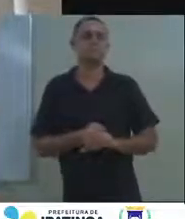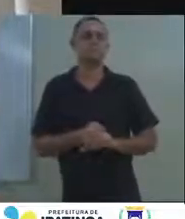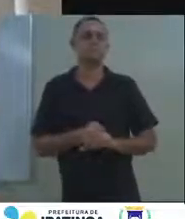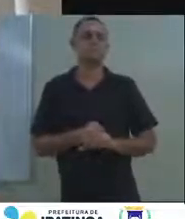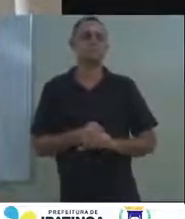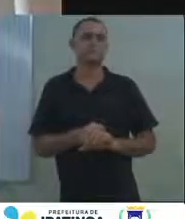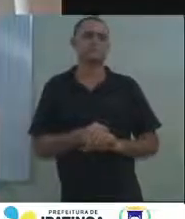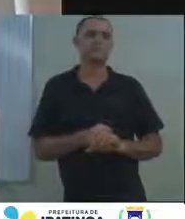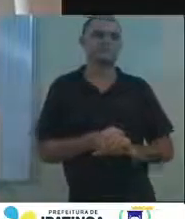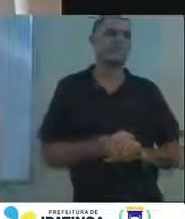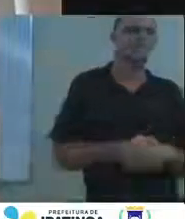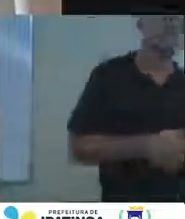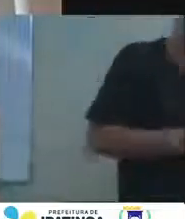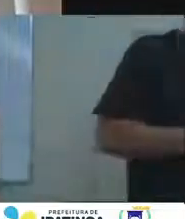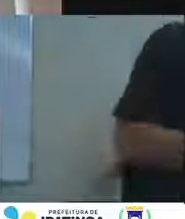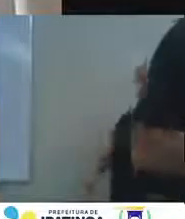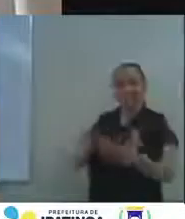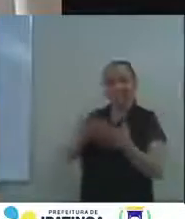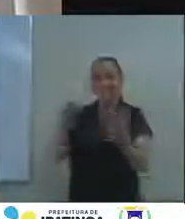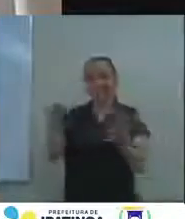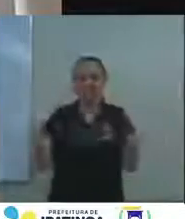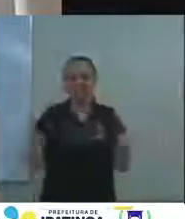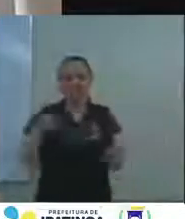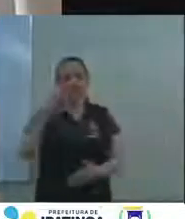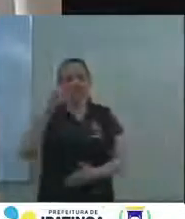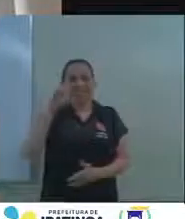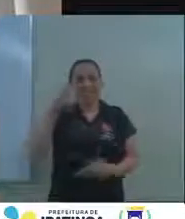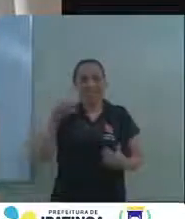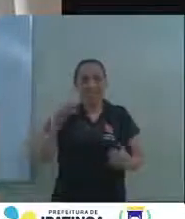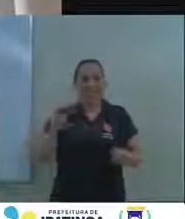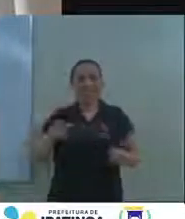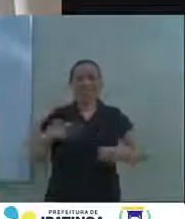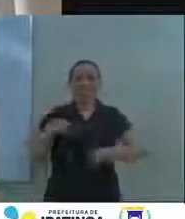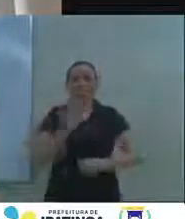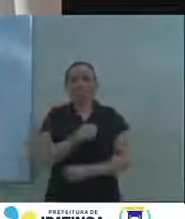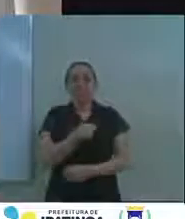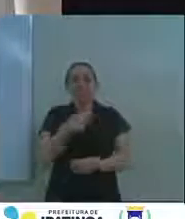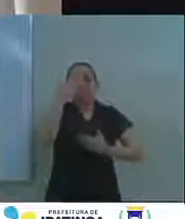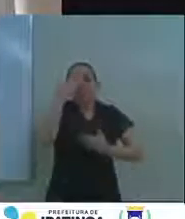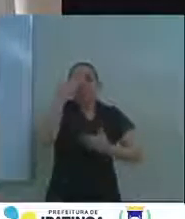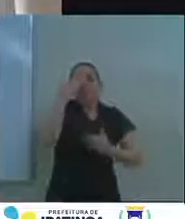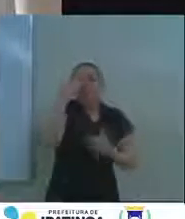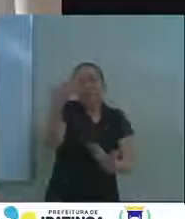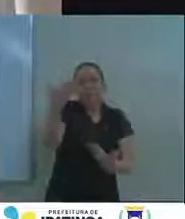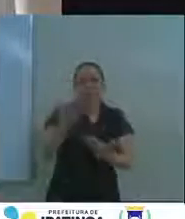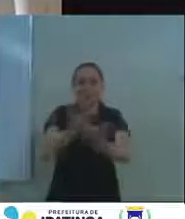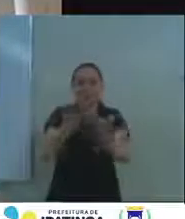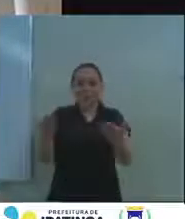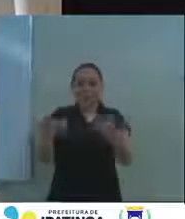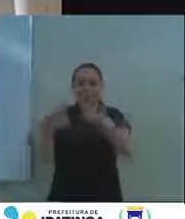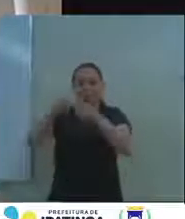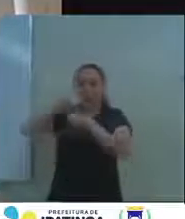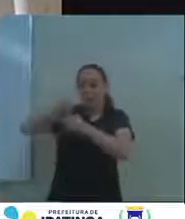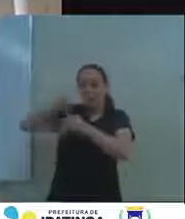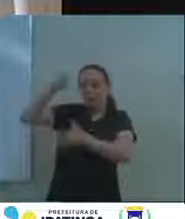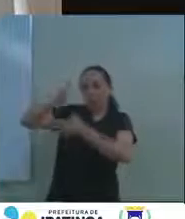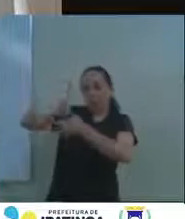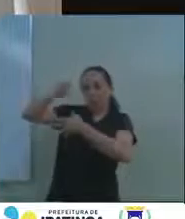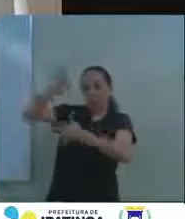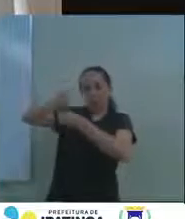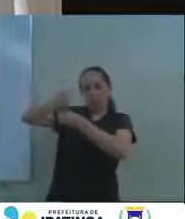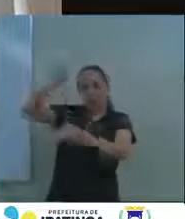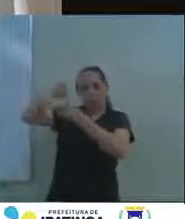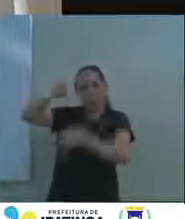Oi, Lorena. Nós é que temos muito que te agradecer. Pelo chat aqui, ó, só elogios, a